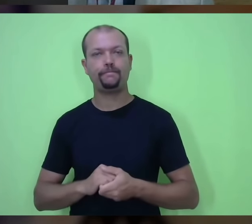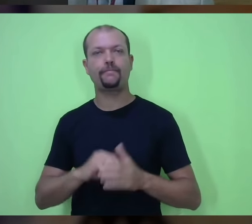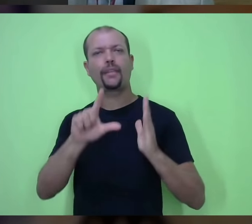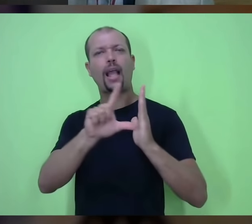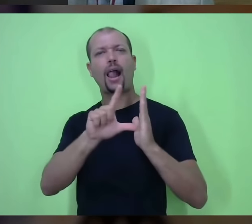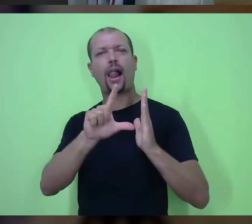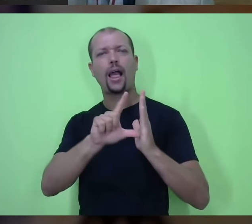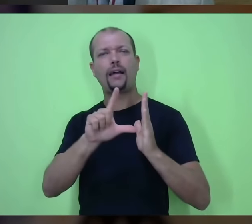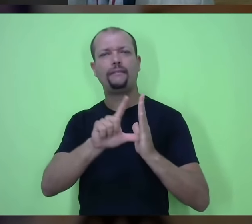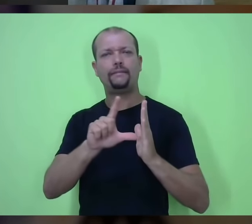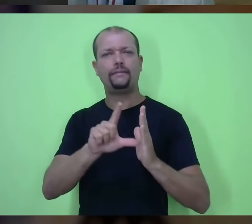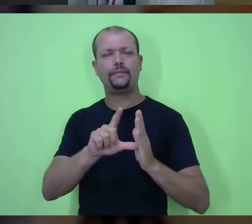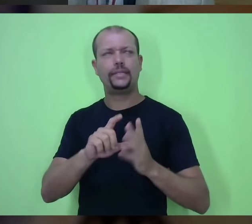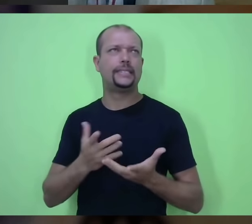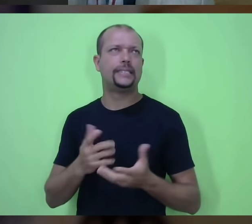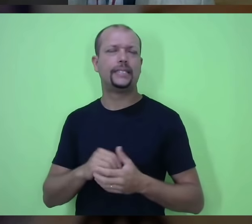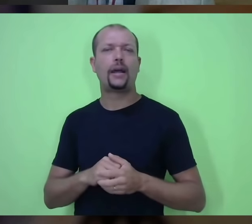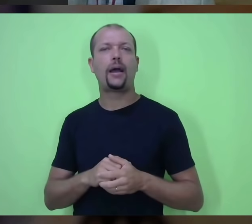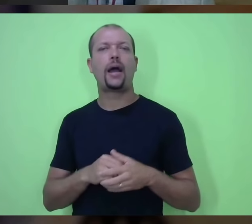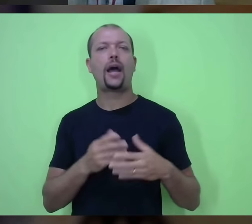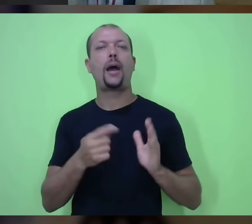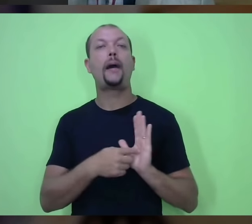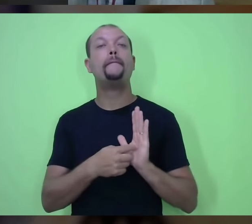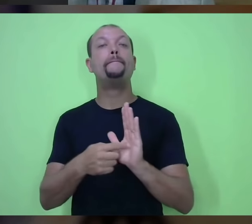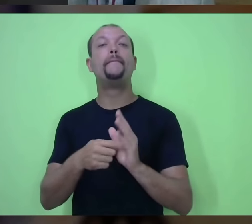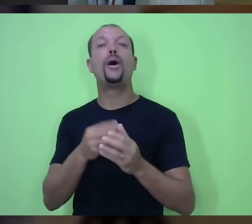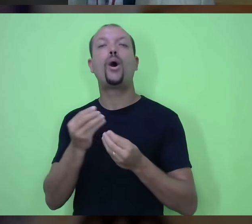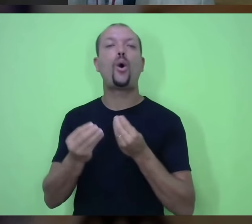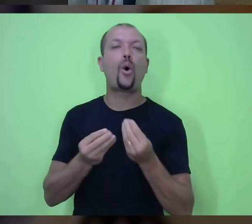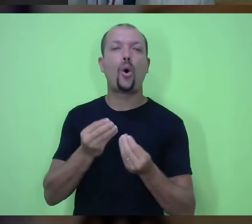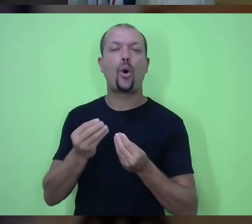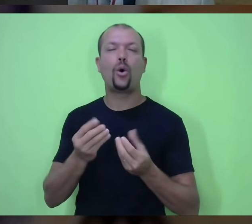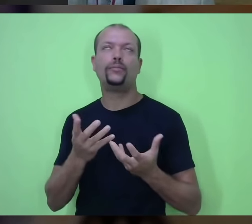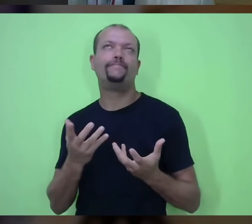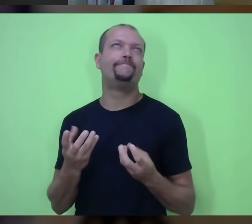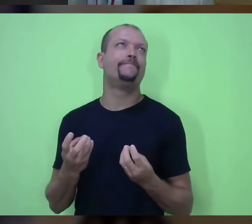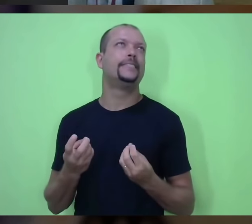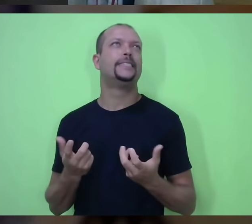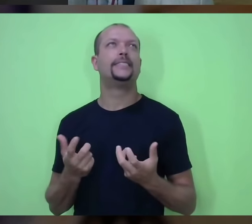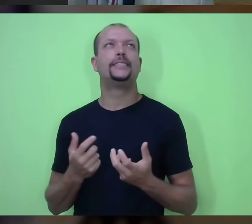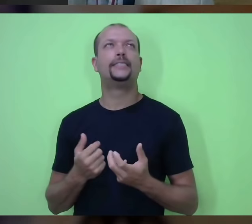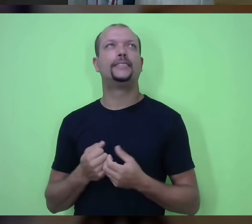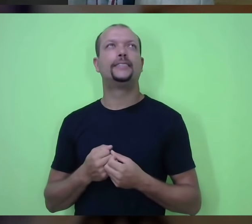O livro de Levíticos, ele traz uma situação, né, de